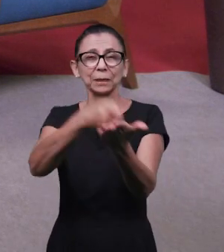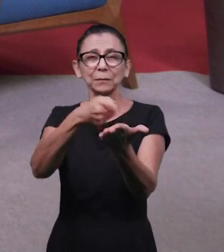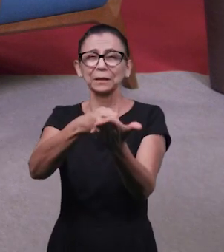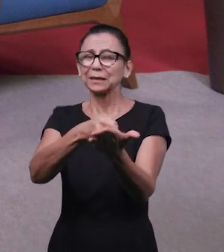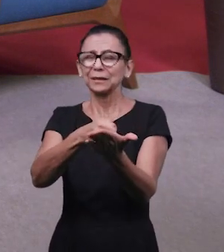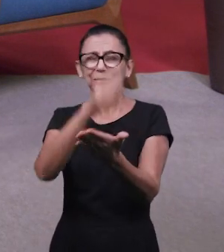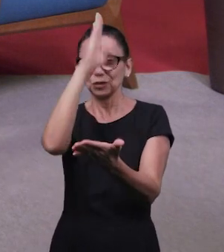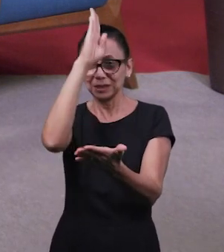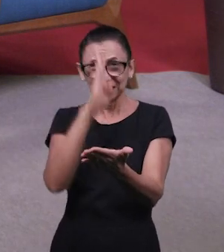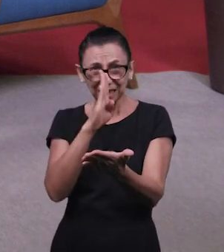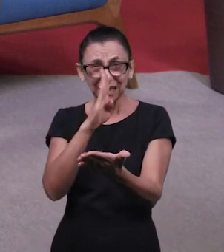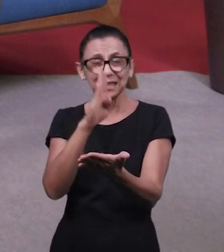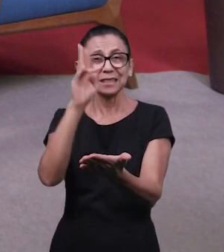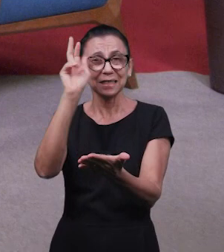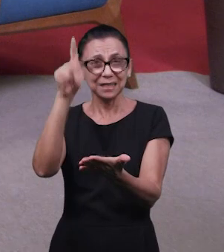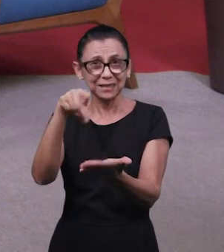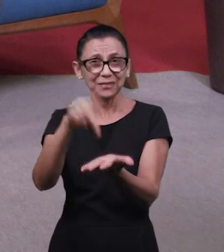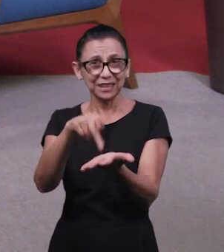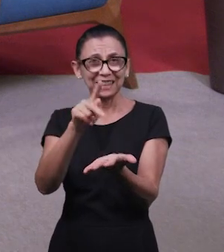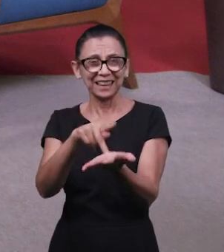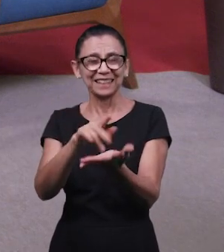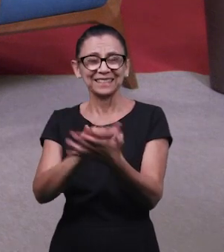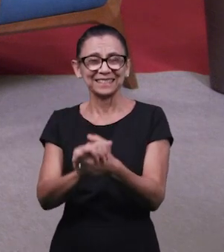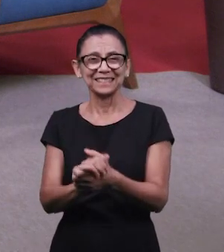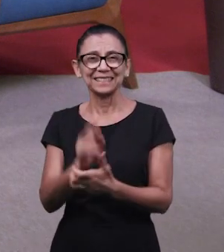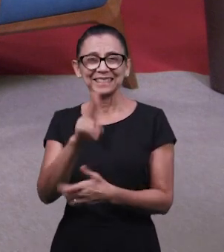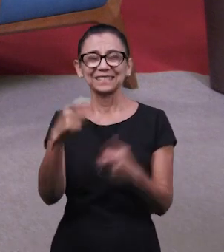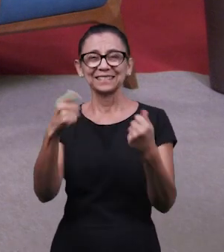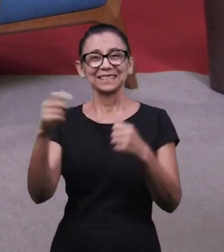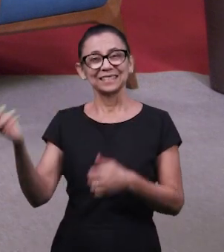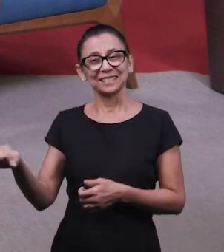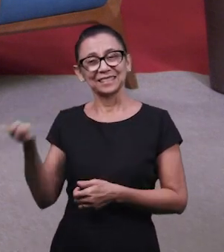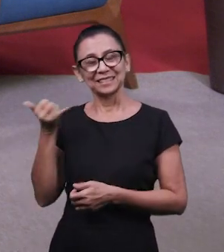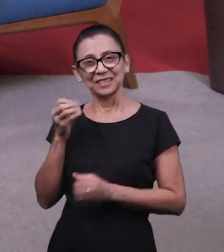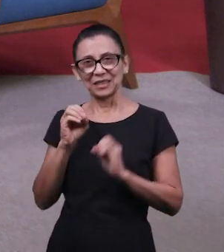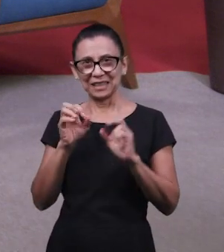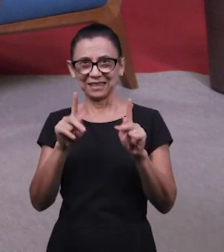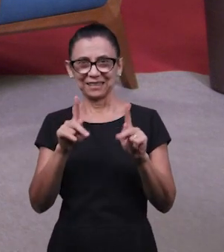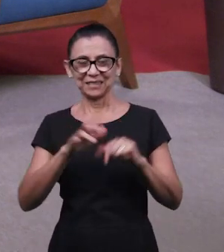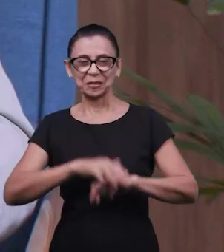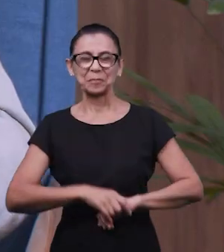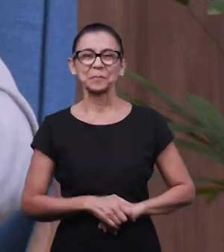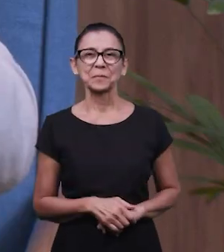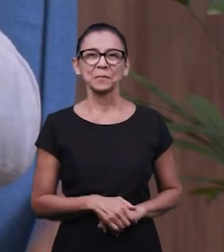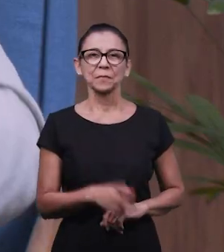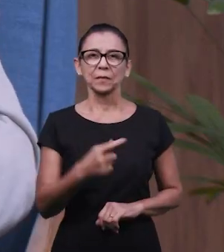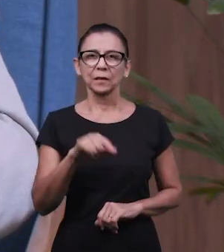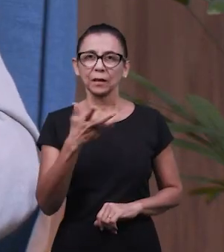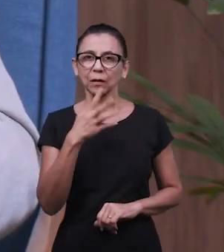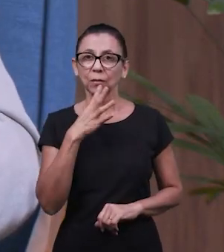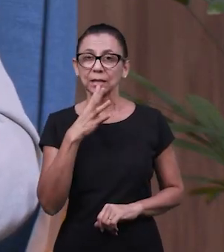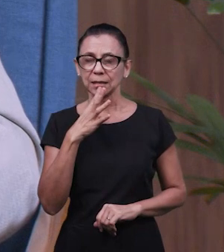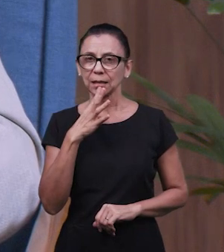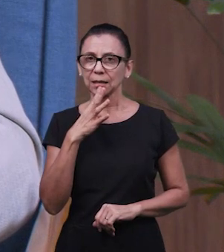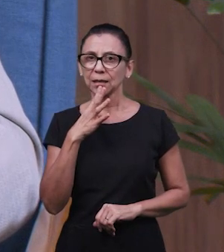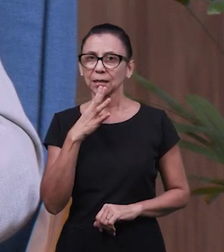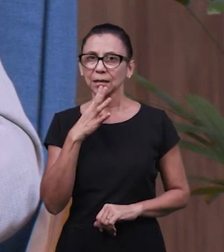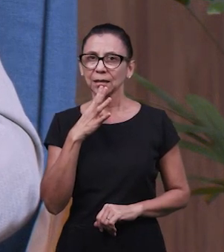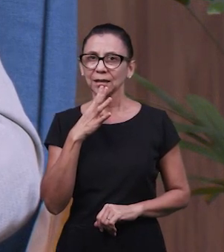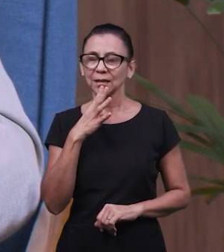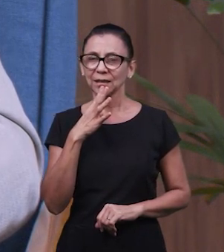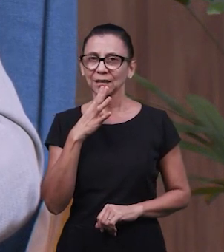nada, eu repito. E mais, nós não vamos te pedir qualquer contribuição financeira, não vamos te pedir oferta, não vamos